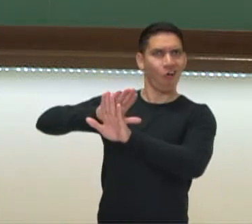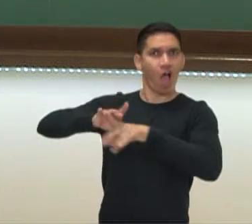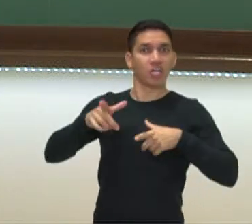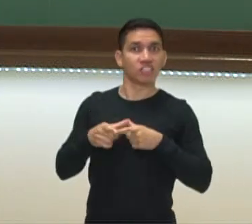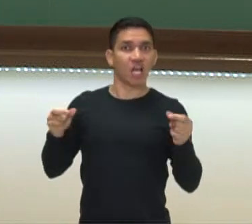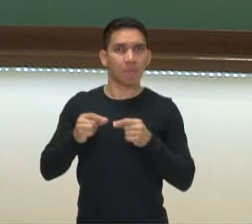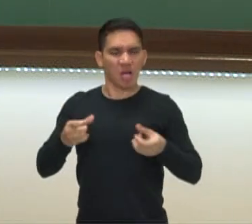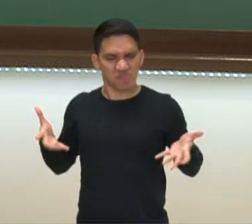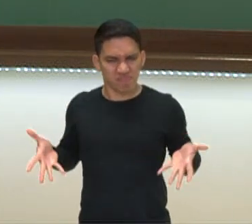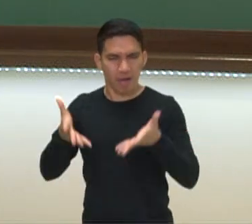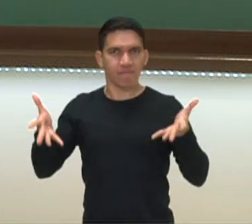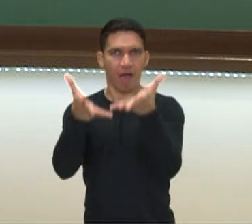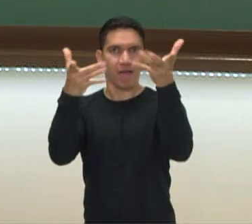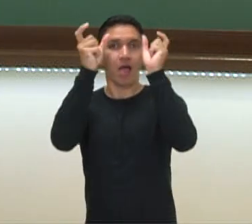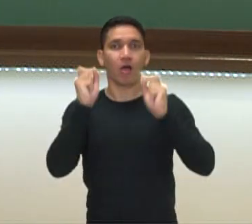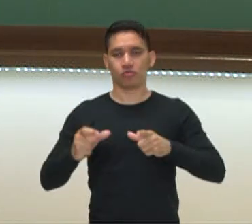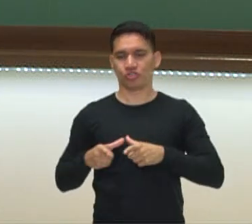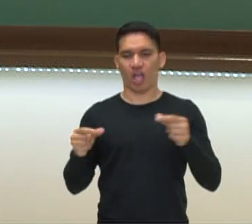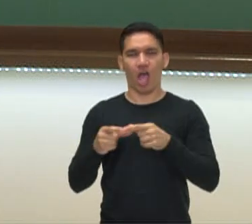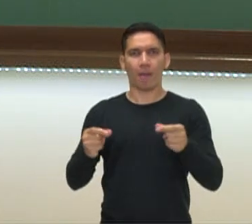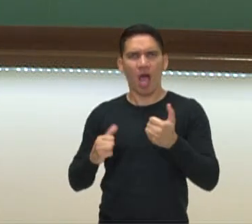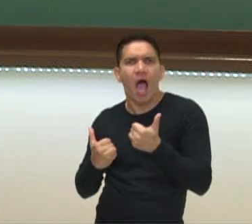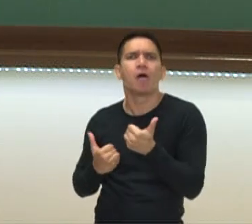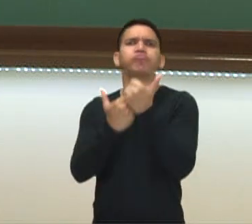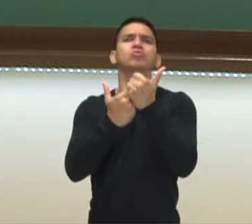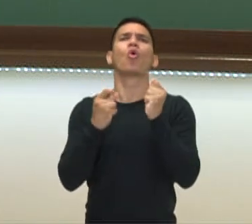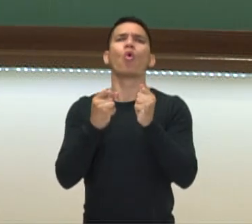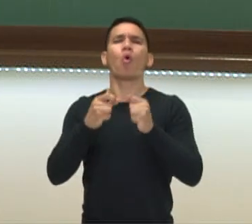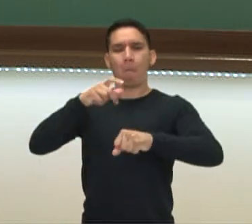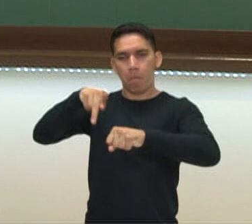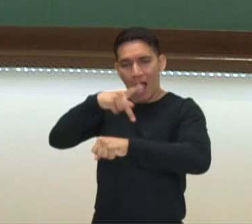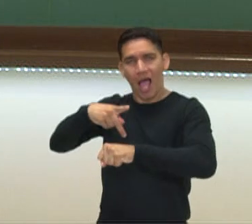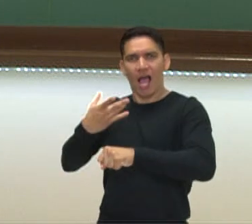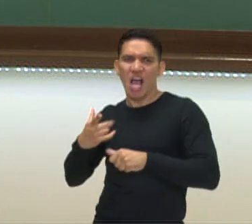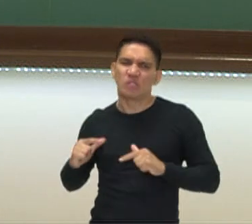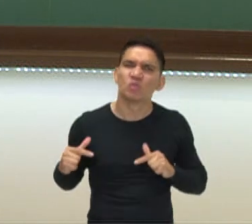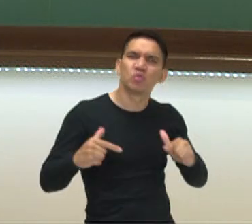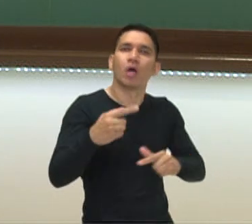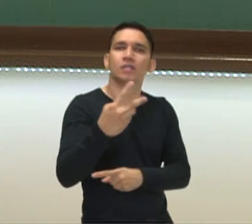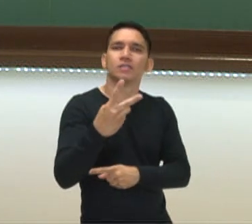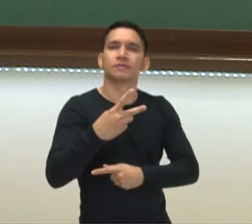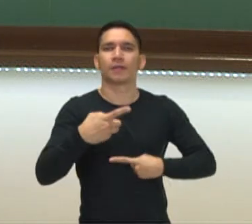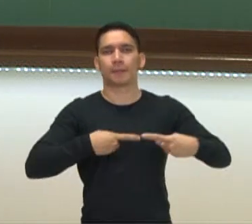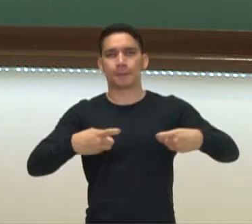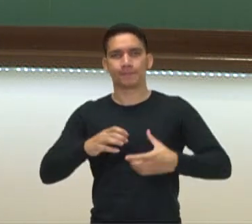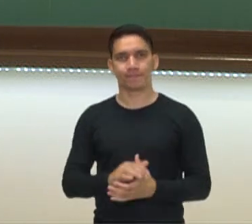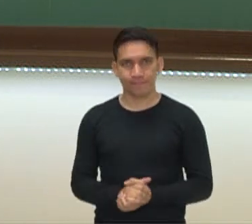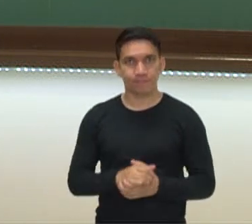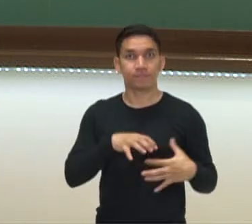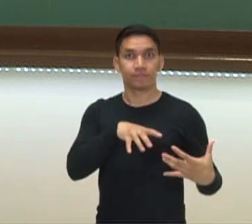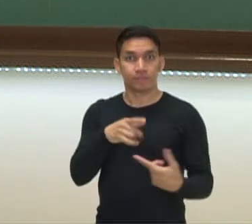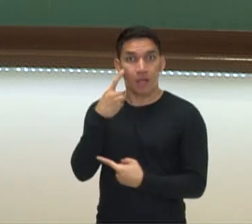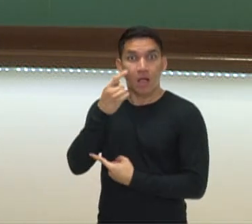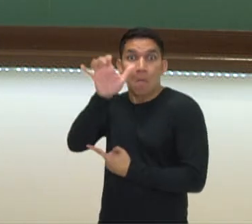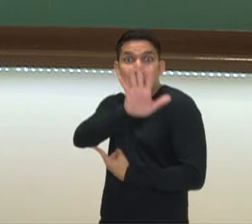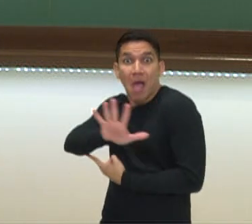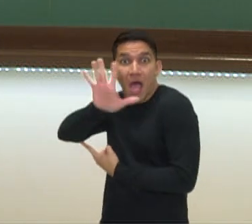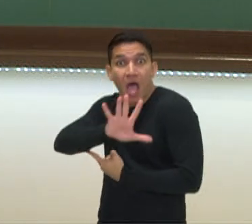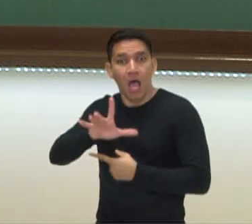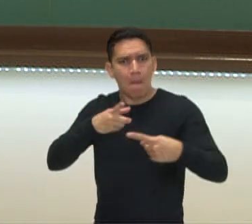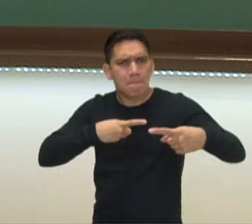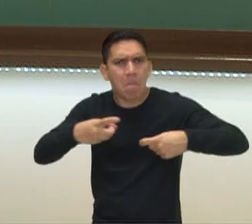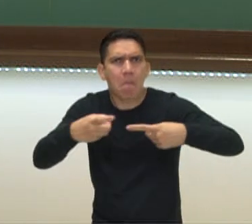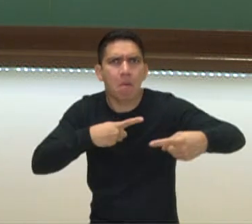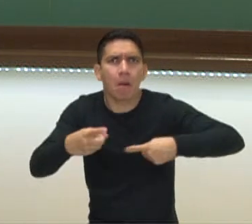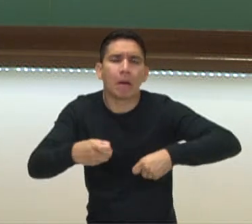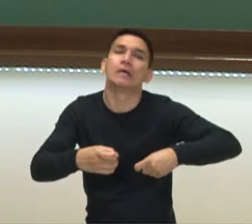Japão incentivando aí os japoneses a apoiarem o país na Segunda Guerra Mundial. Imagens de guerra fazem